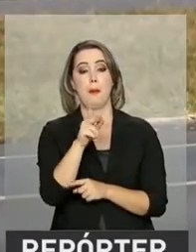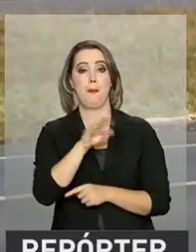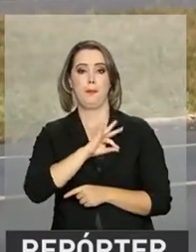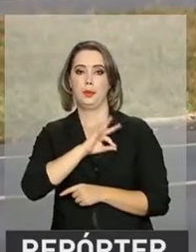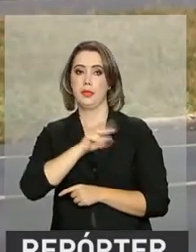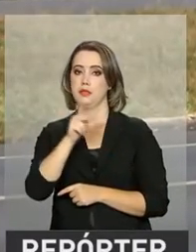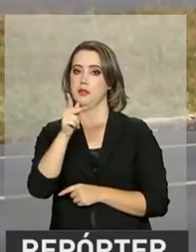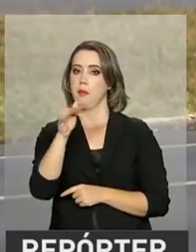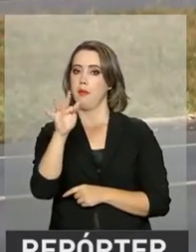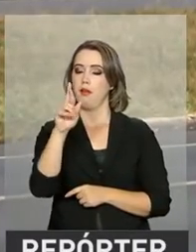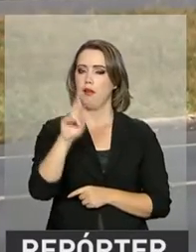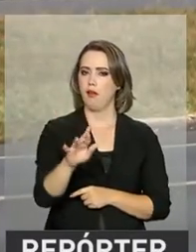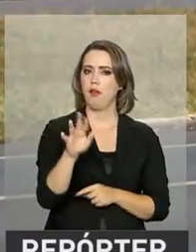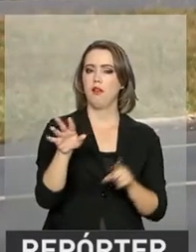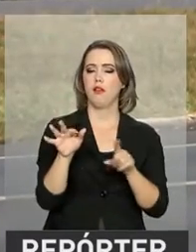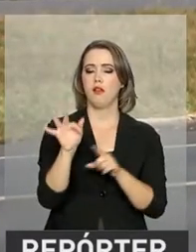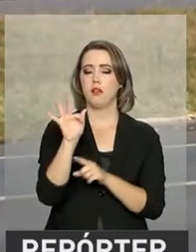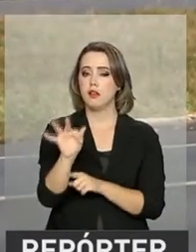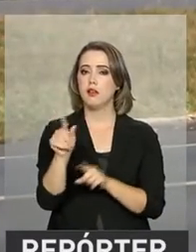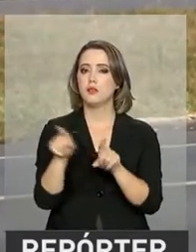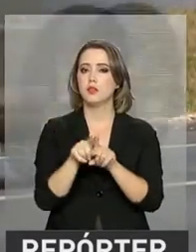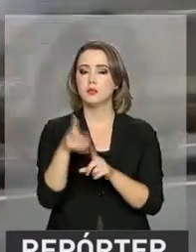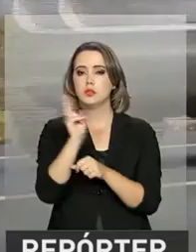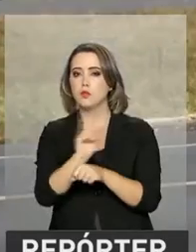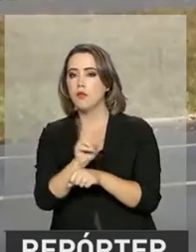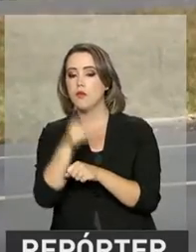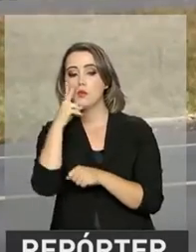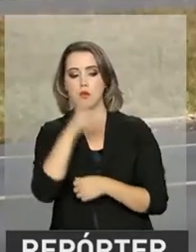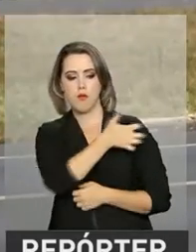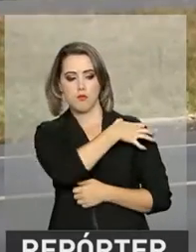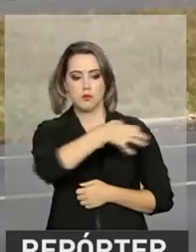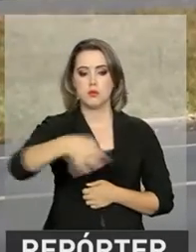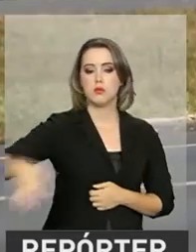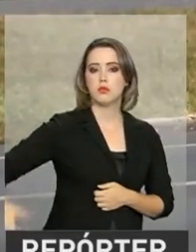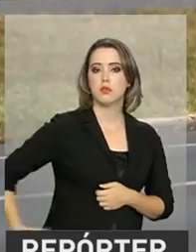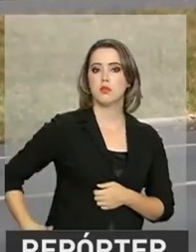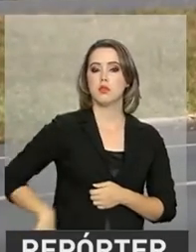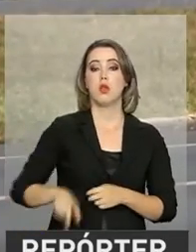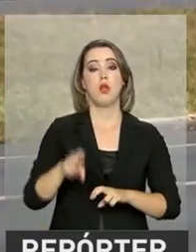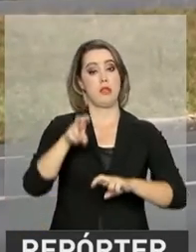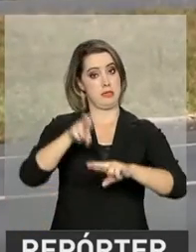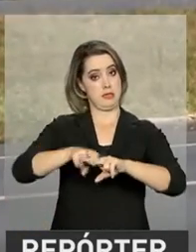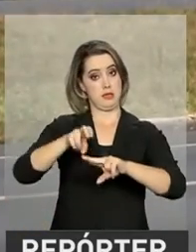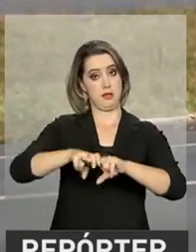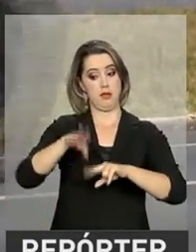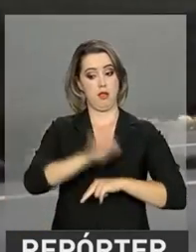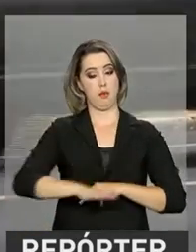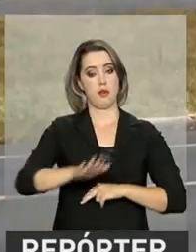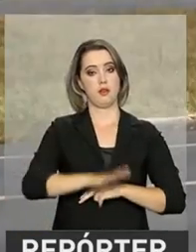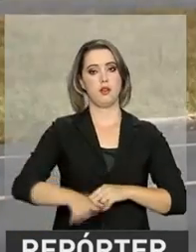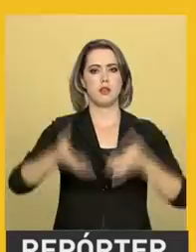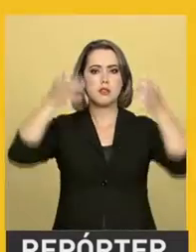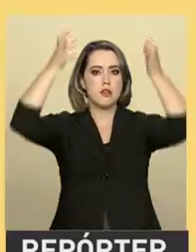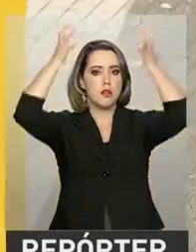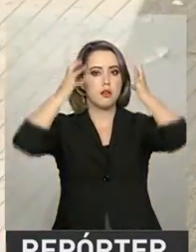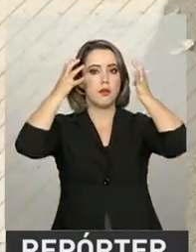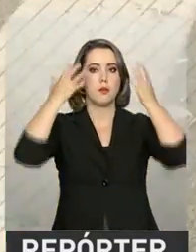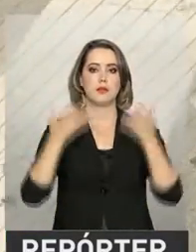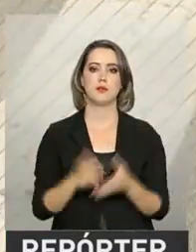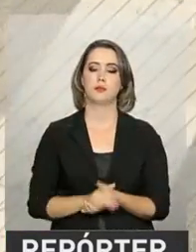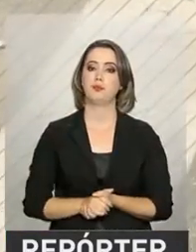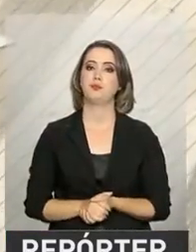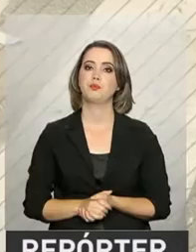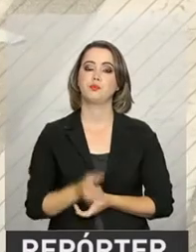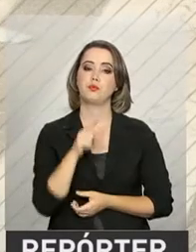fiscalizou ainda o uso de equipamentos como o cinto de segurança cadeirinha para crianças e capacete quase